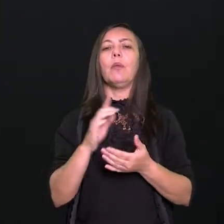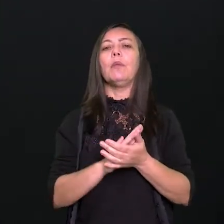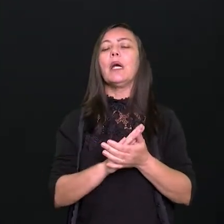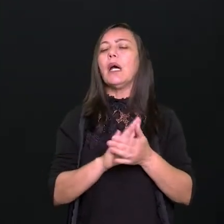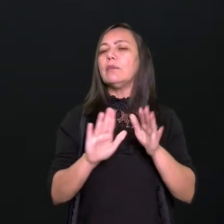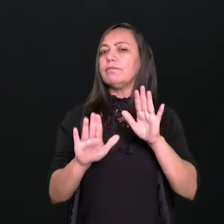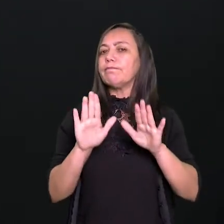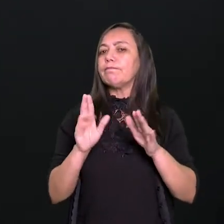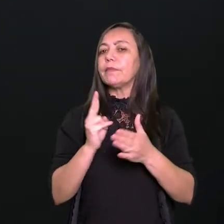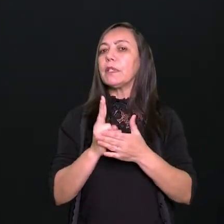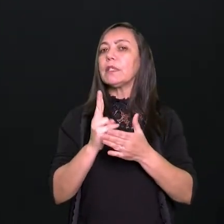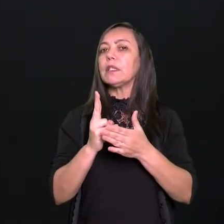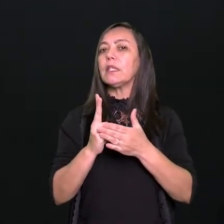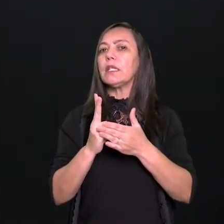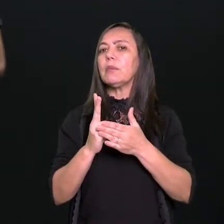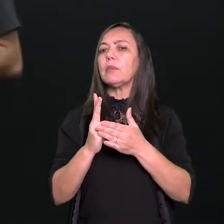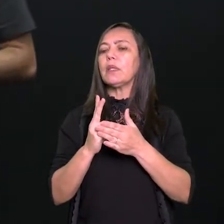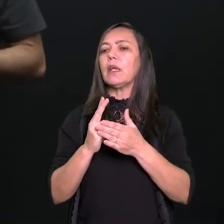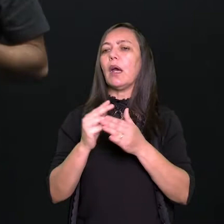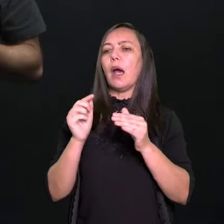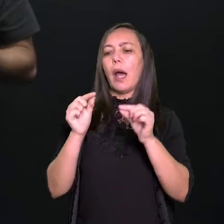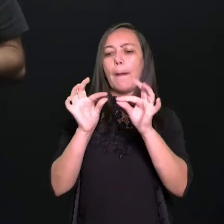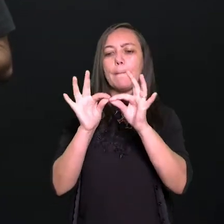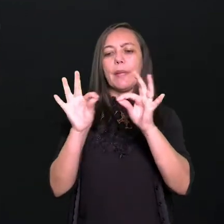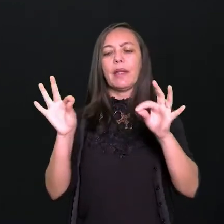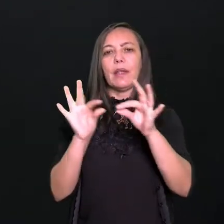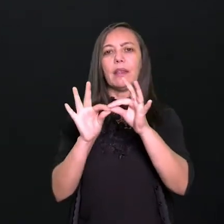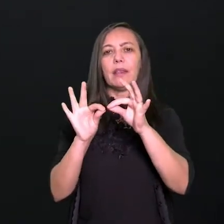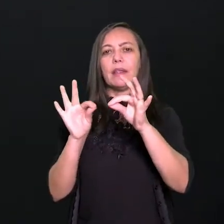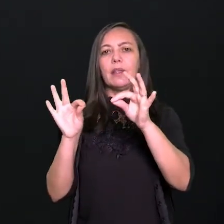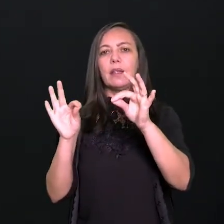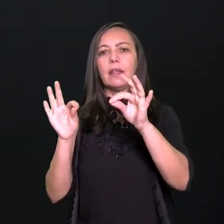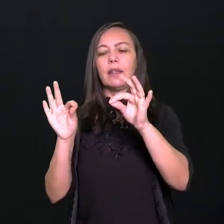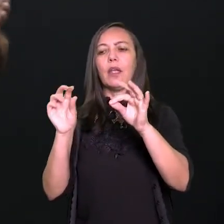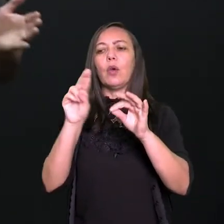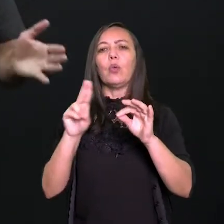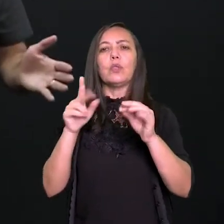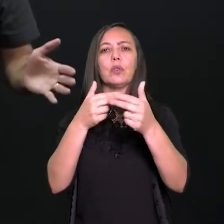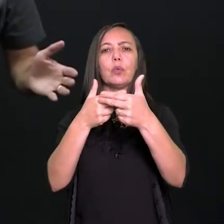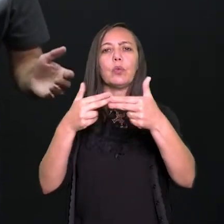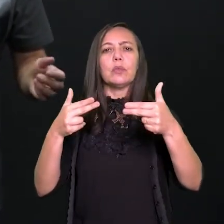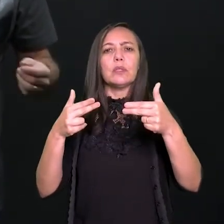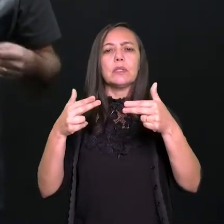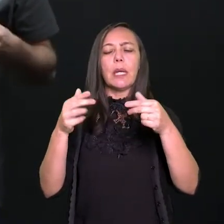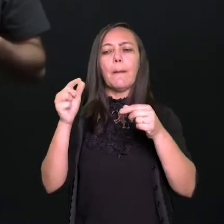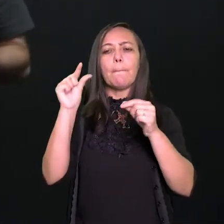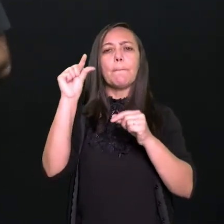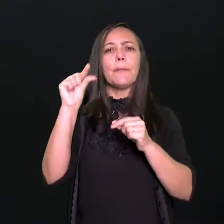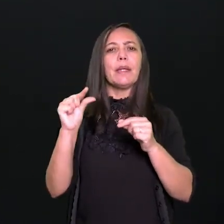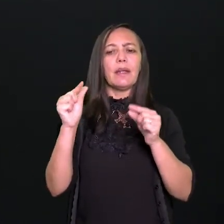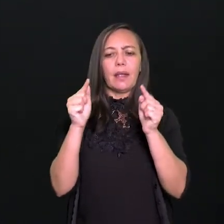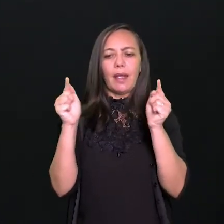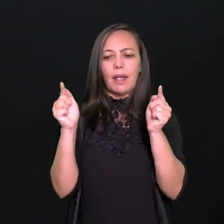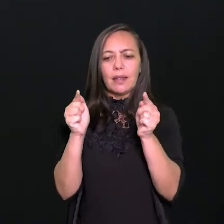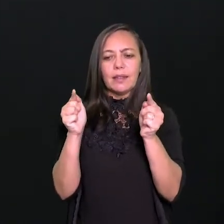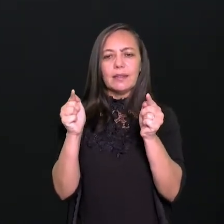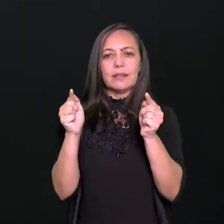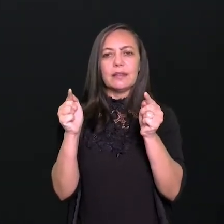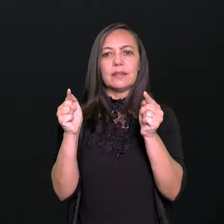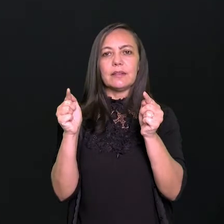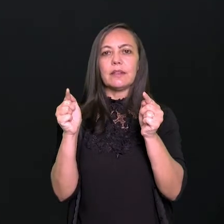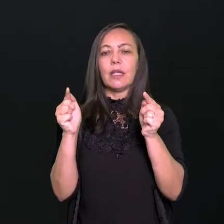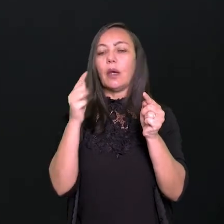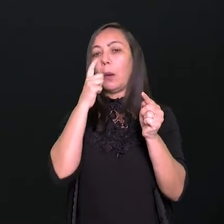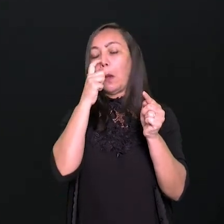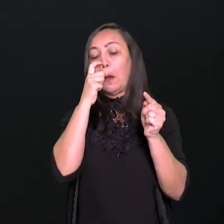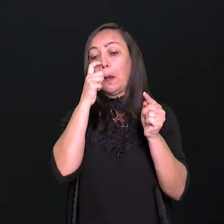seguinte, geralmente os submúltiplos são usados para medidas pequenas e geralmente os